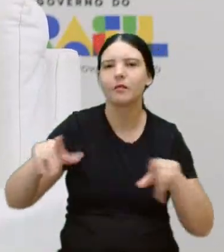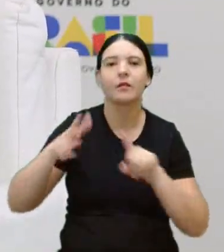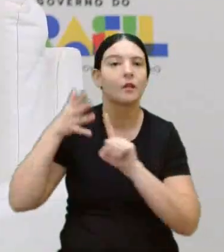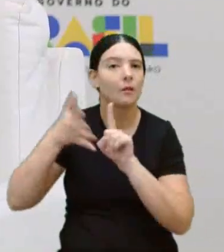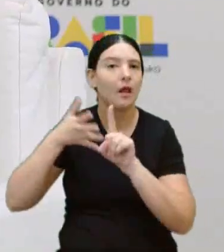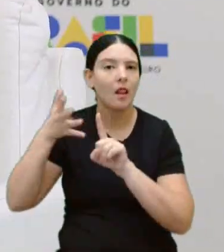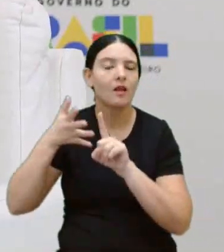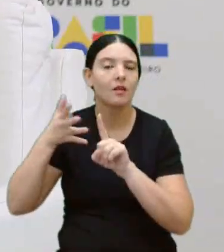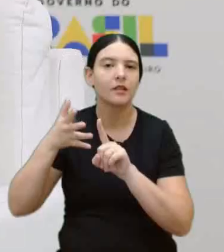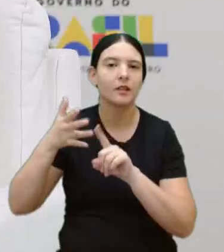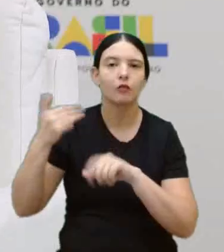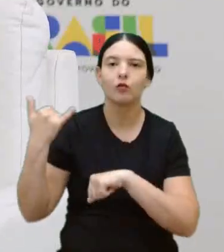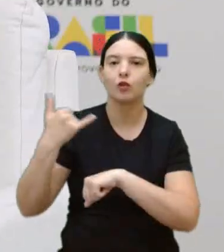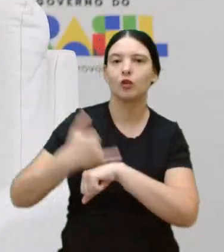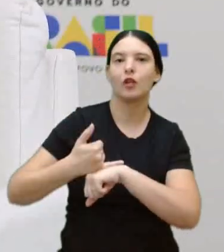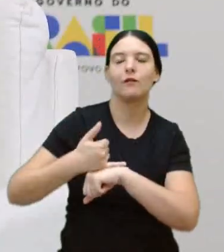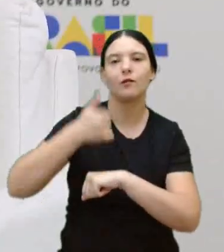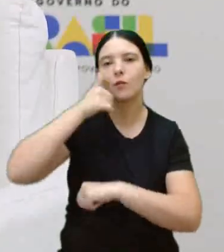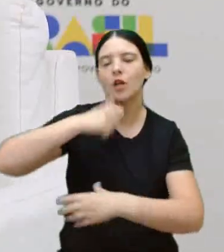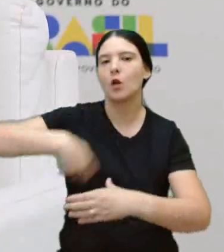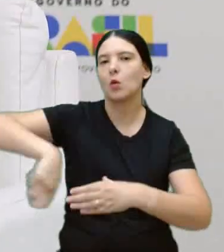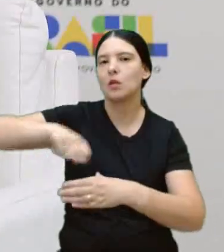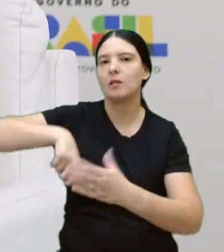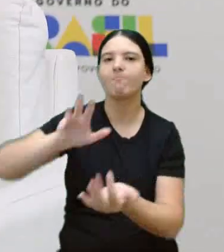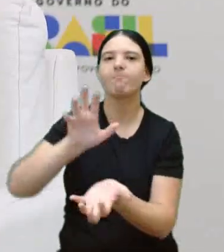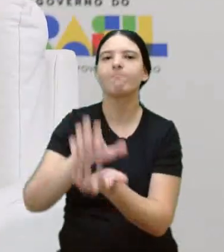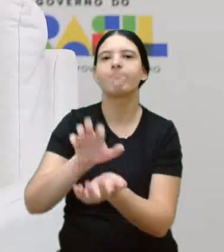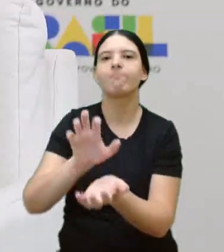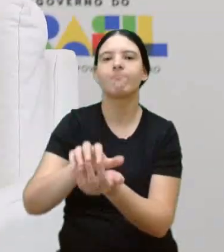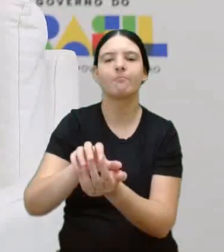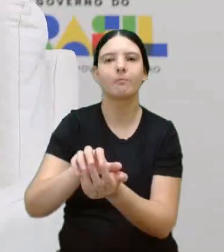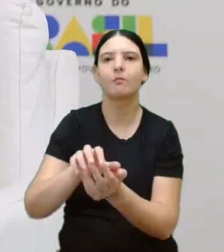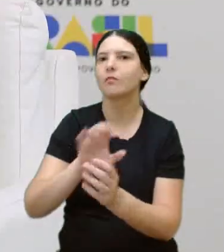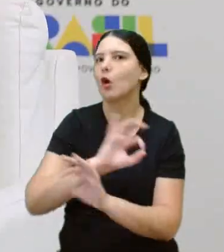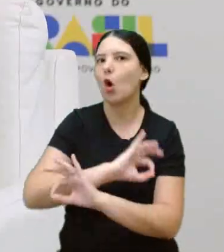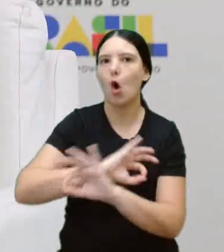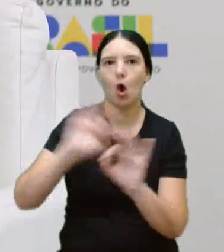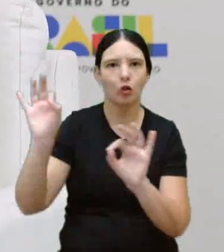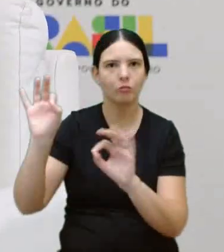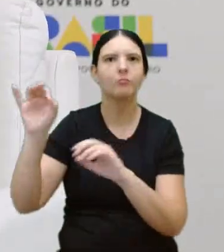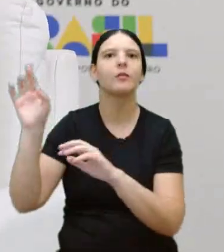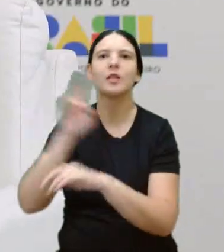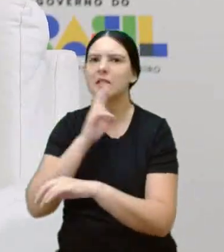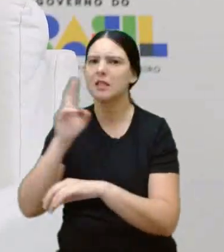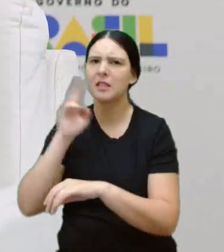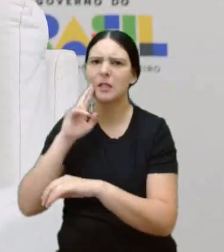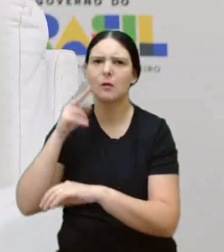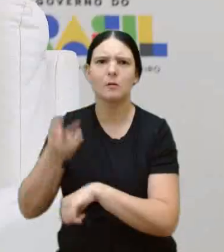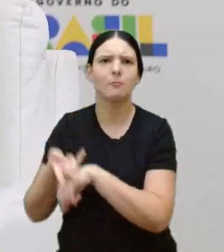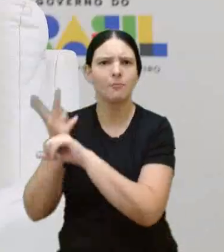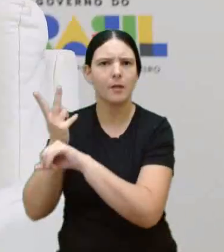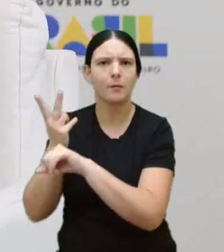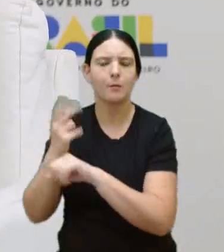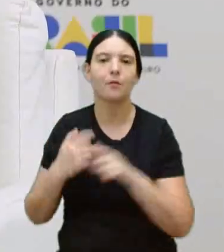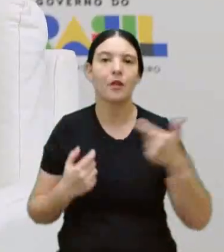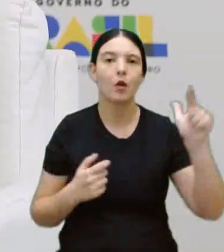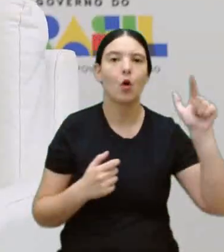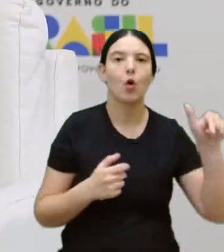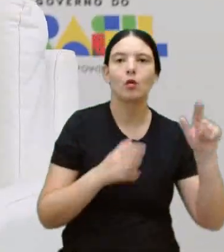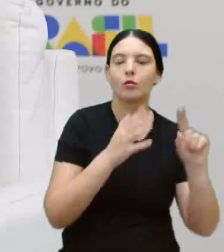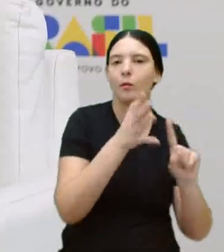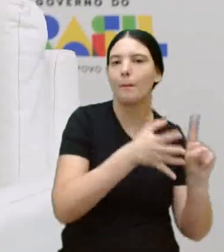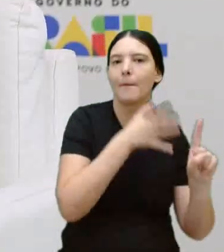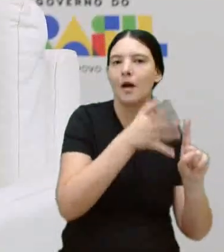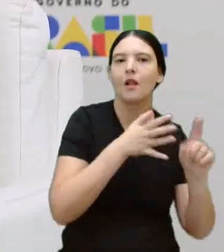de cozinha pernambucana incrível, que ganhou Michelin. E tem na outra palestra um chefe francês, radicado no